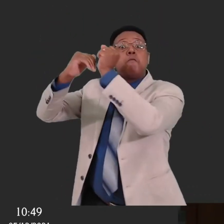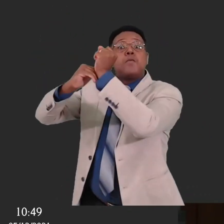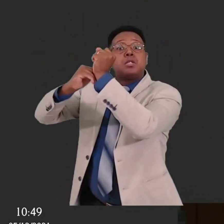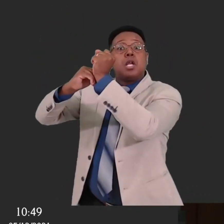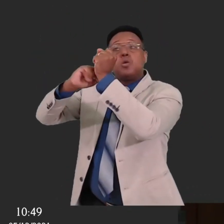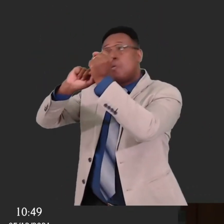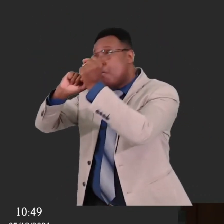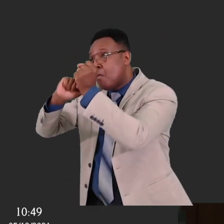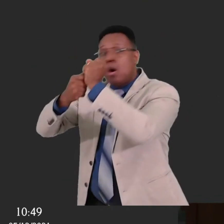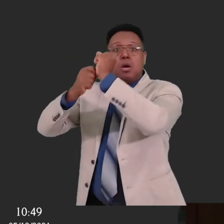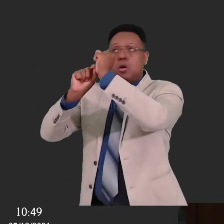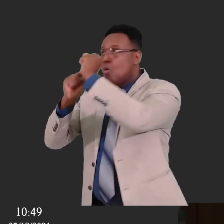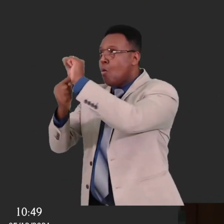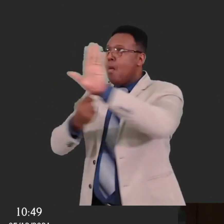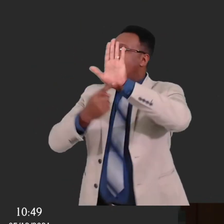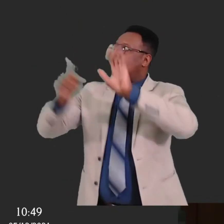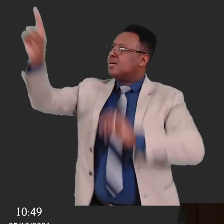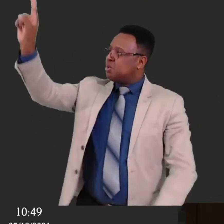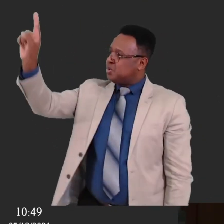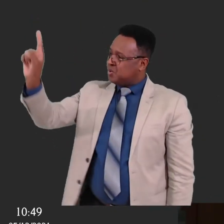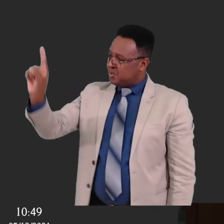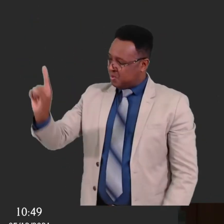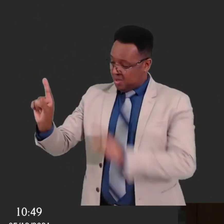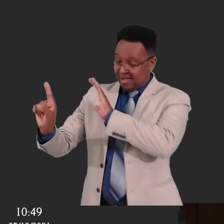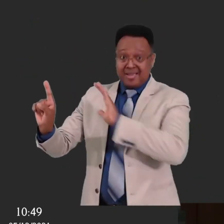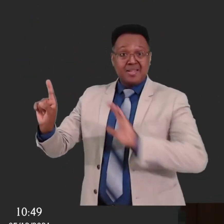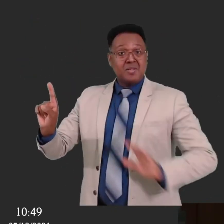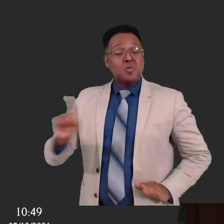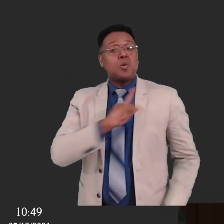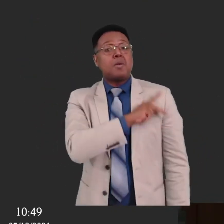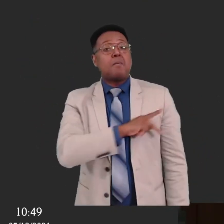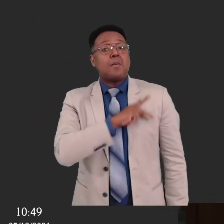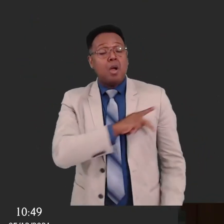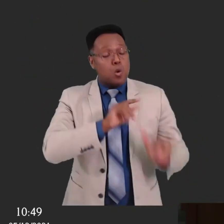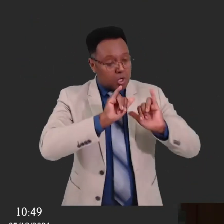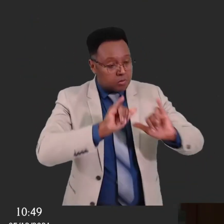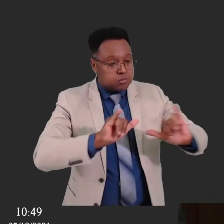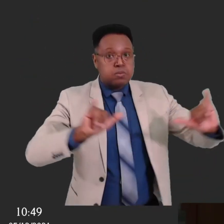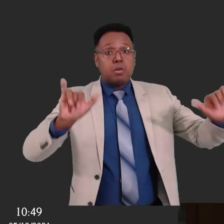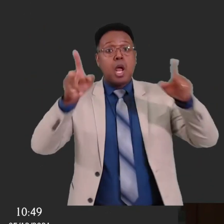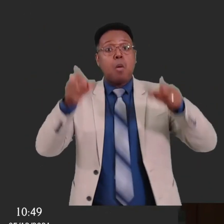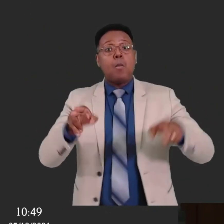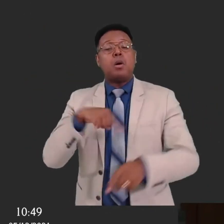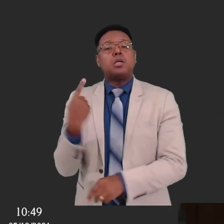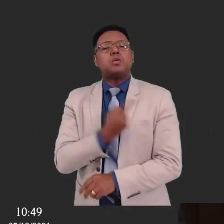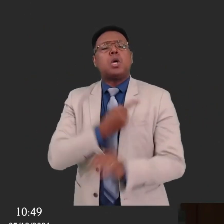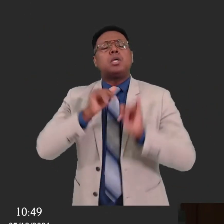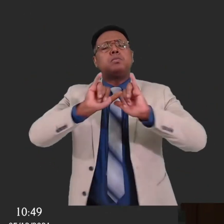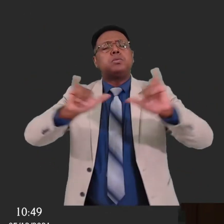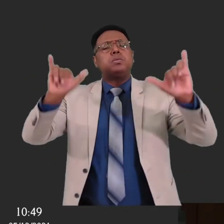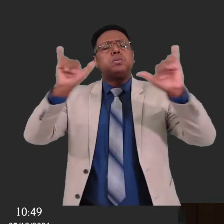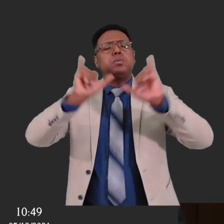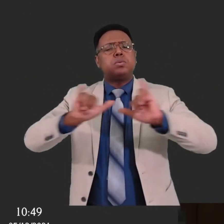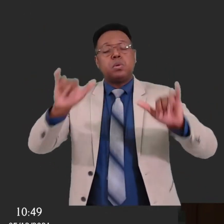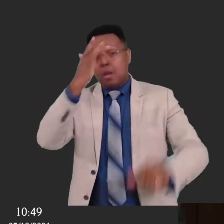nossa esperança. E Paulo anunciava Jesus Cristo, que nós anunciamos também, para que todos aqueles